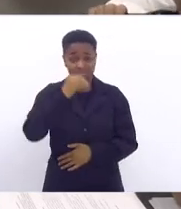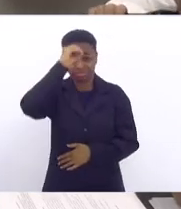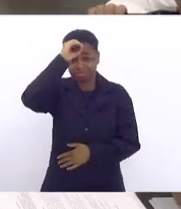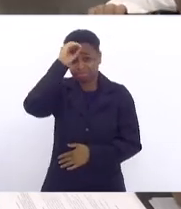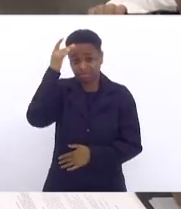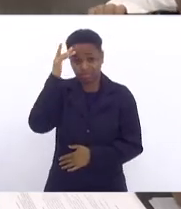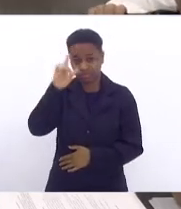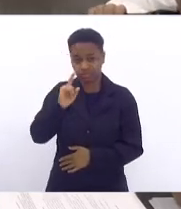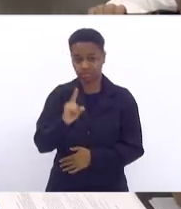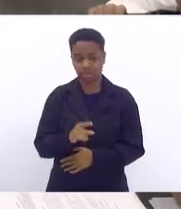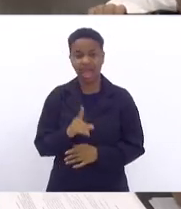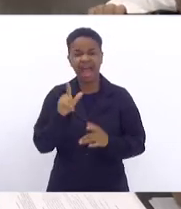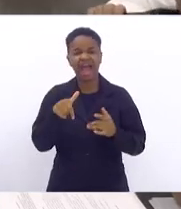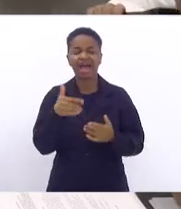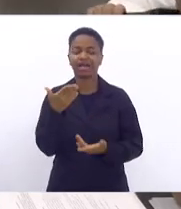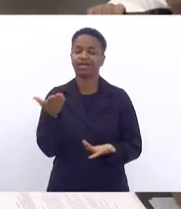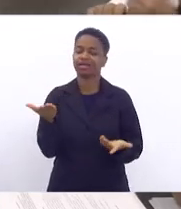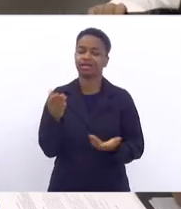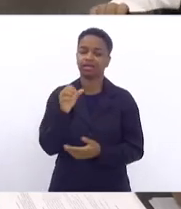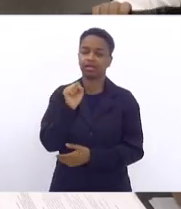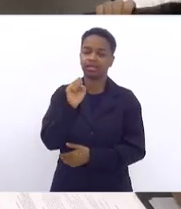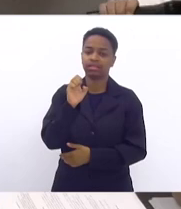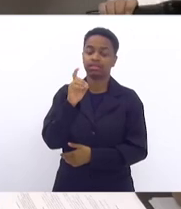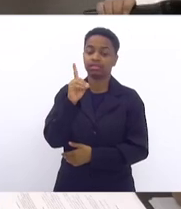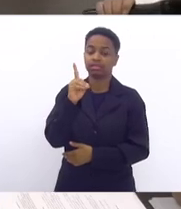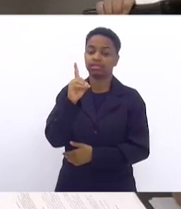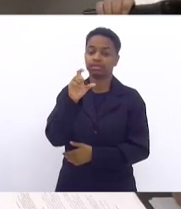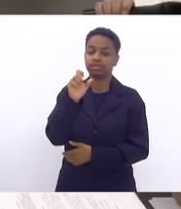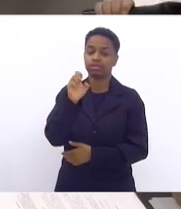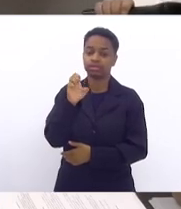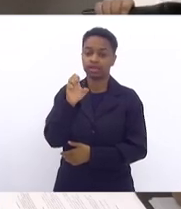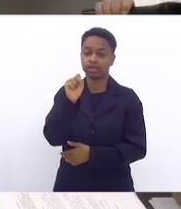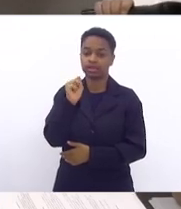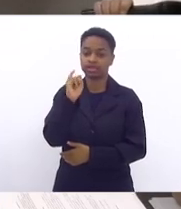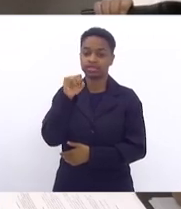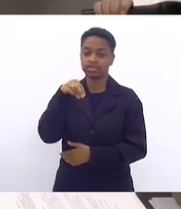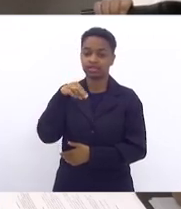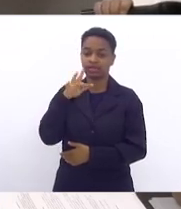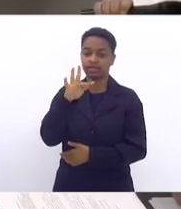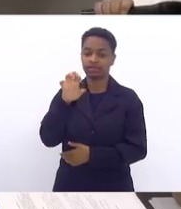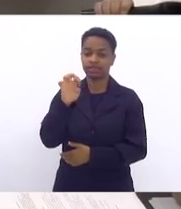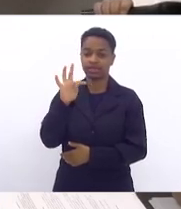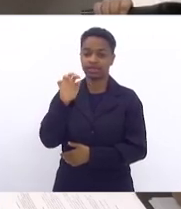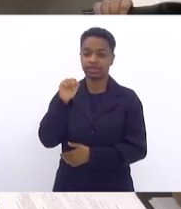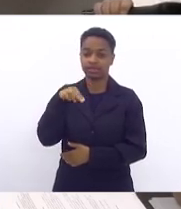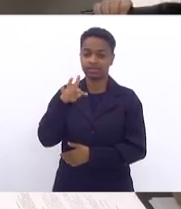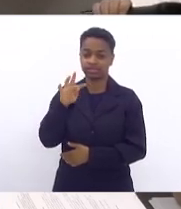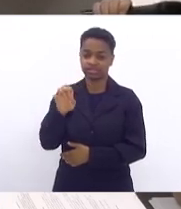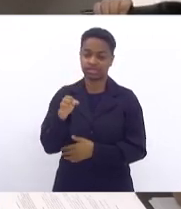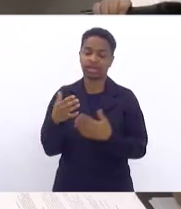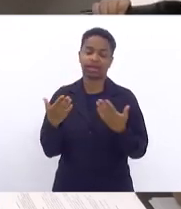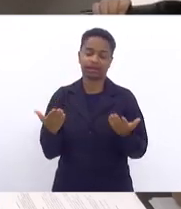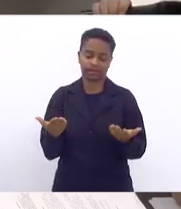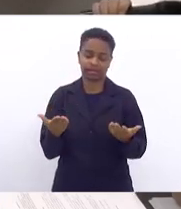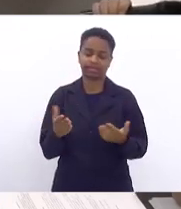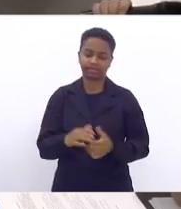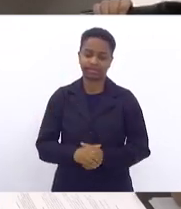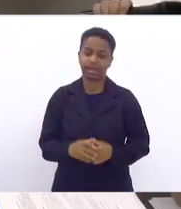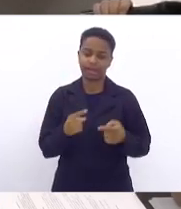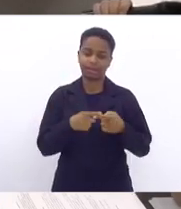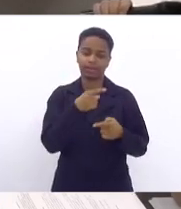Ah, desinfetante. É desinfetante. Doméstico. É que lá em Guapimirim se chama domissanitário desinfetante.